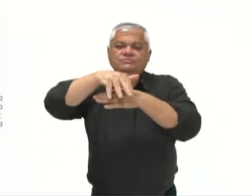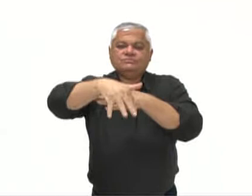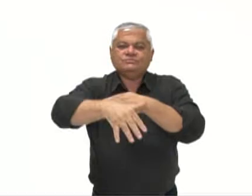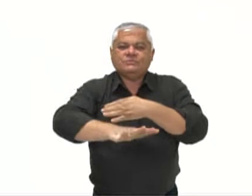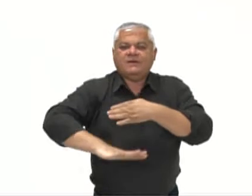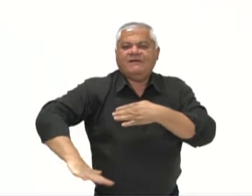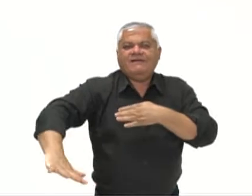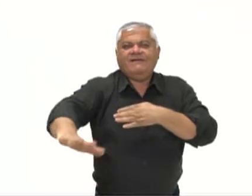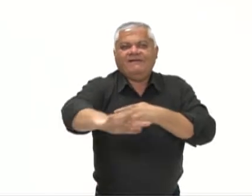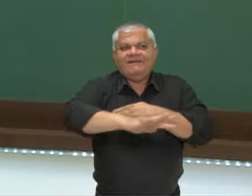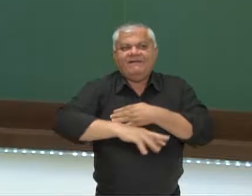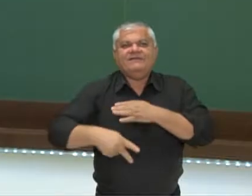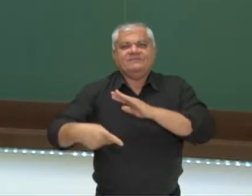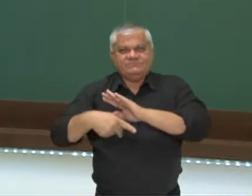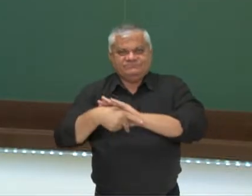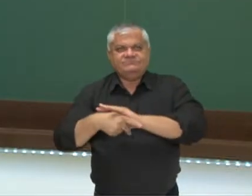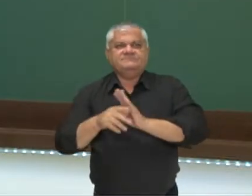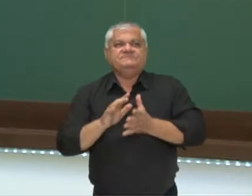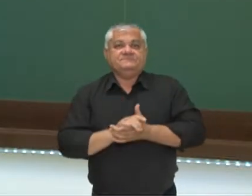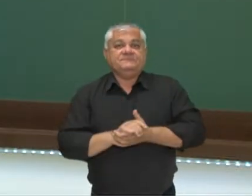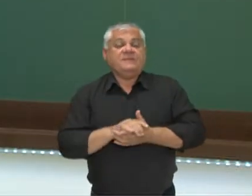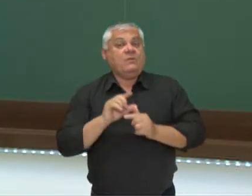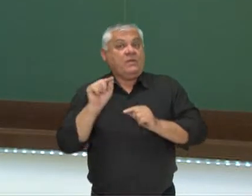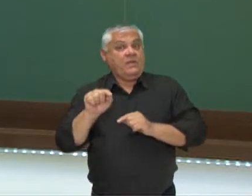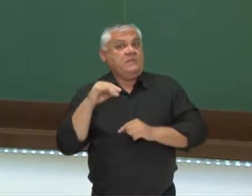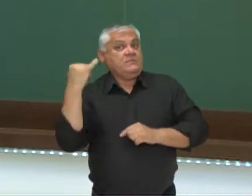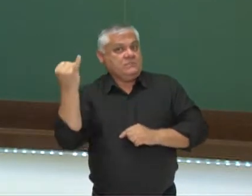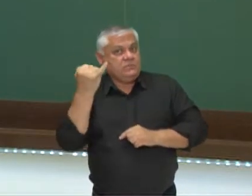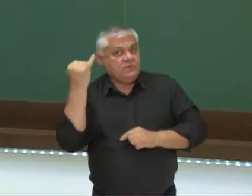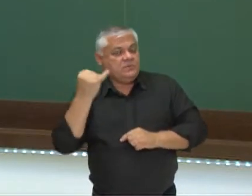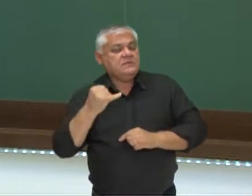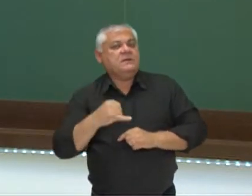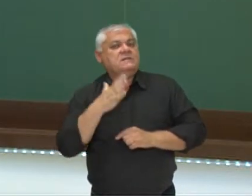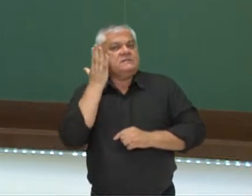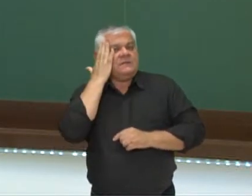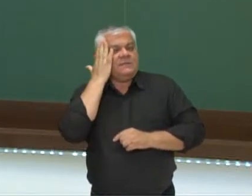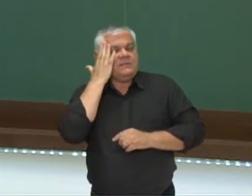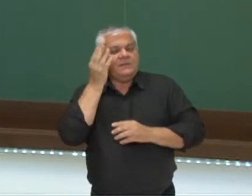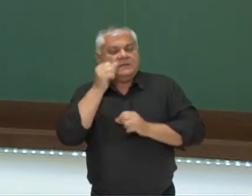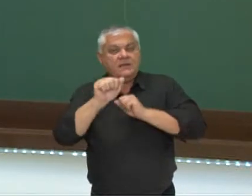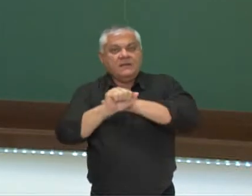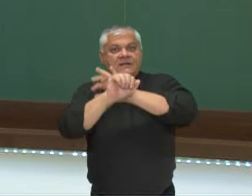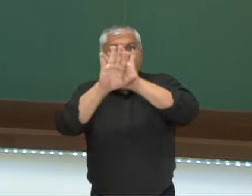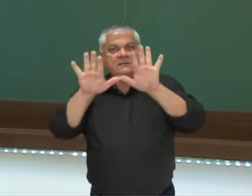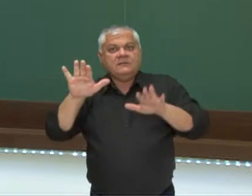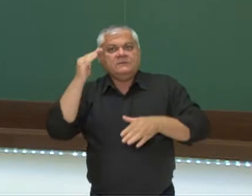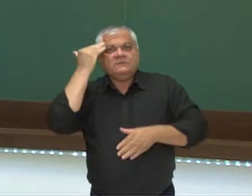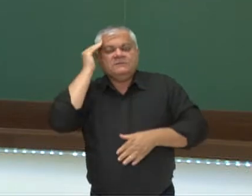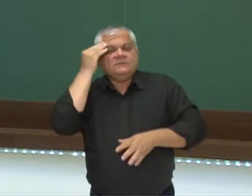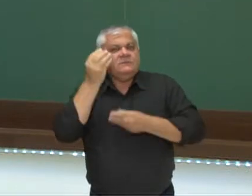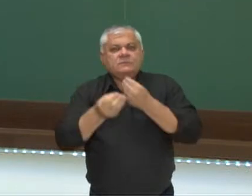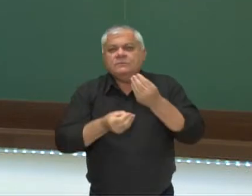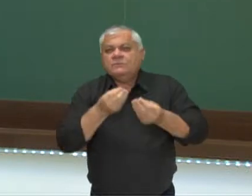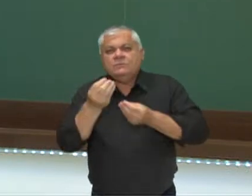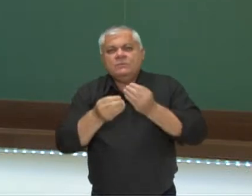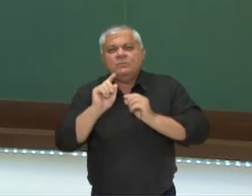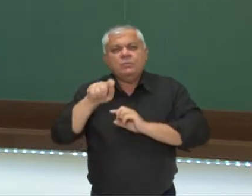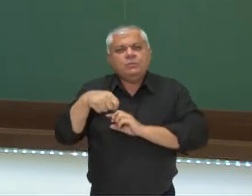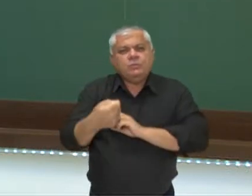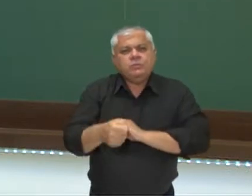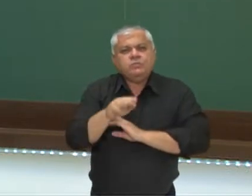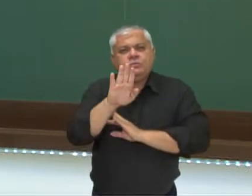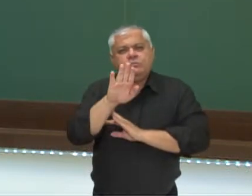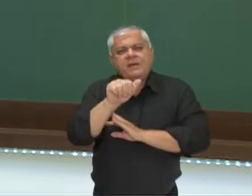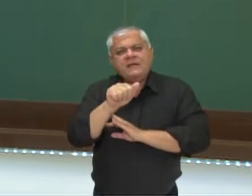esse rio ele está terminando. Então é importante a gente ter isto muito claro para a gente conseguir entender a ideia das